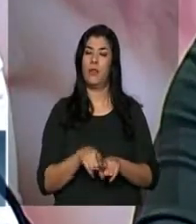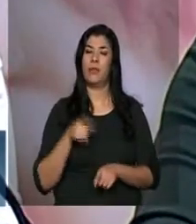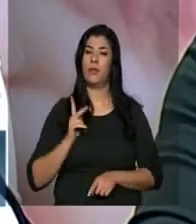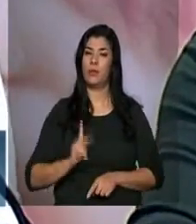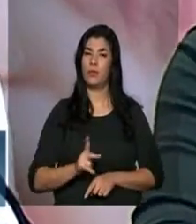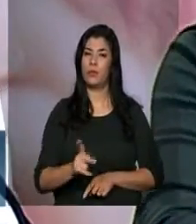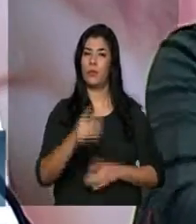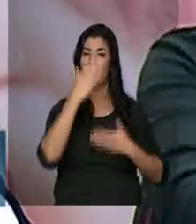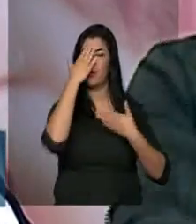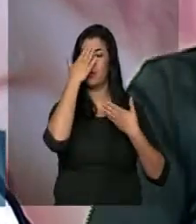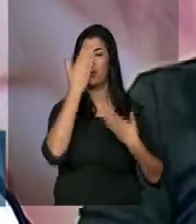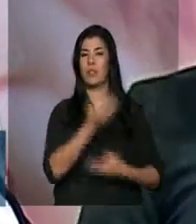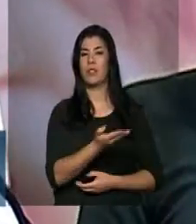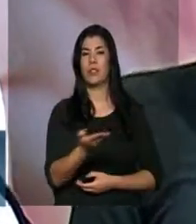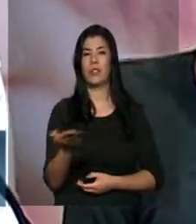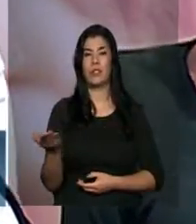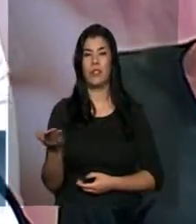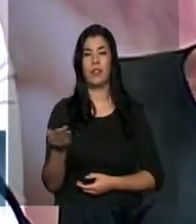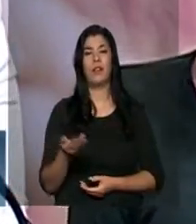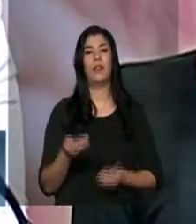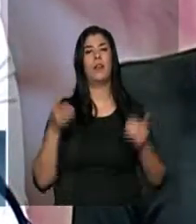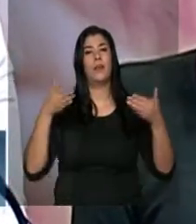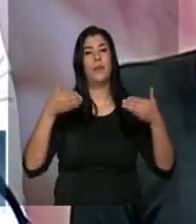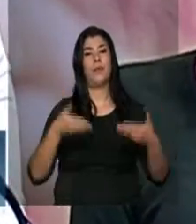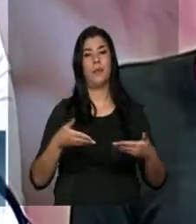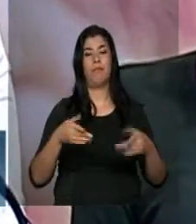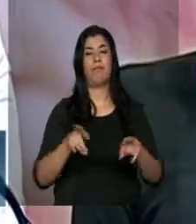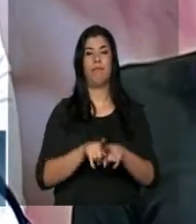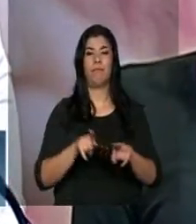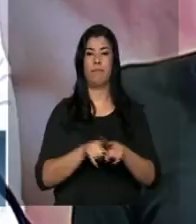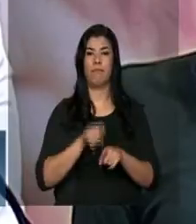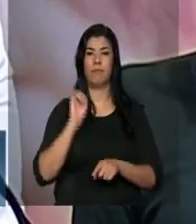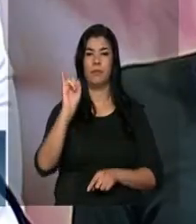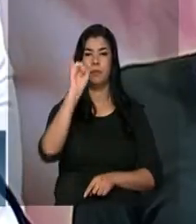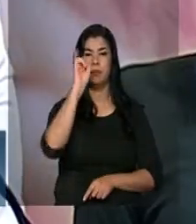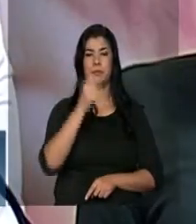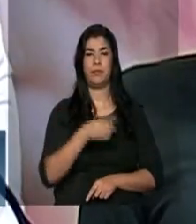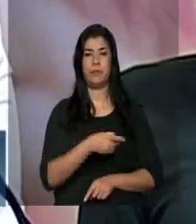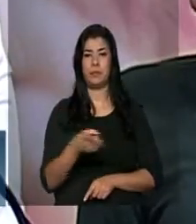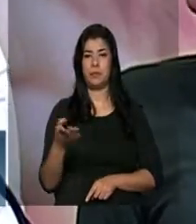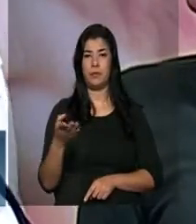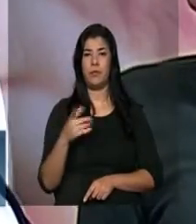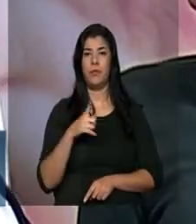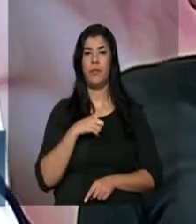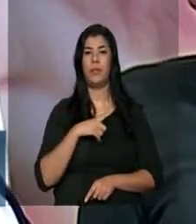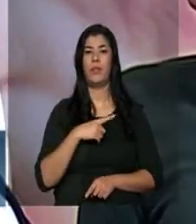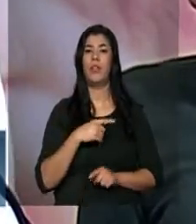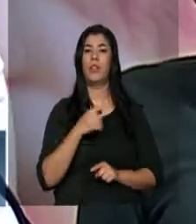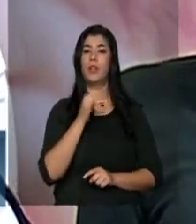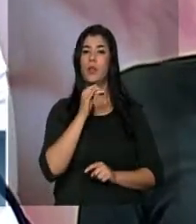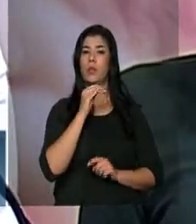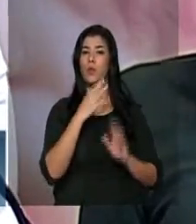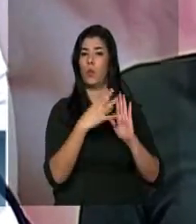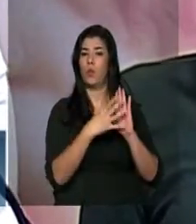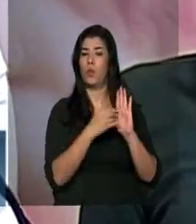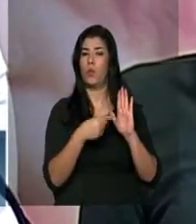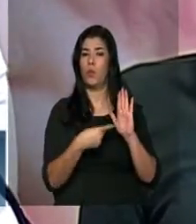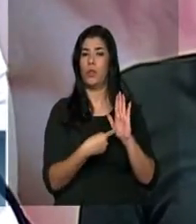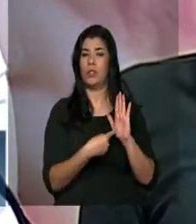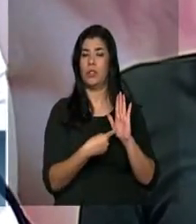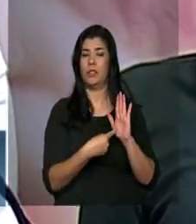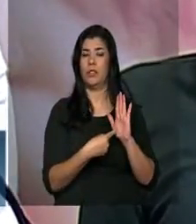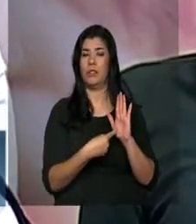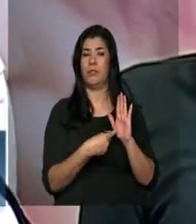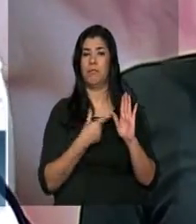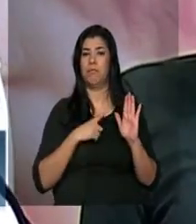citar e de agradecer, primeiro aqui a participação, mas fundamentalmente o exemplo, né? A gente